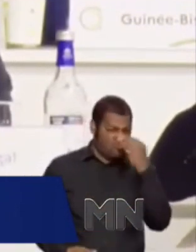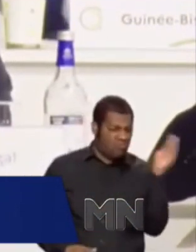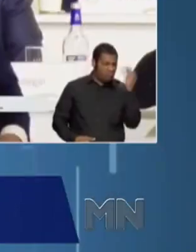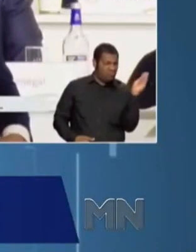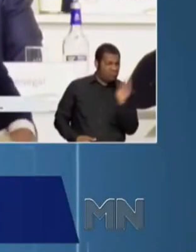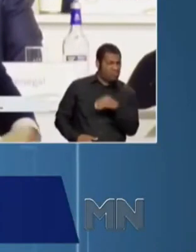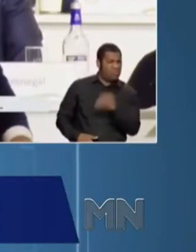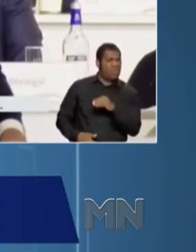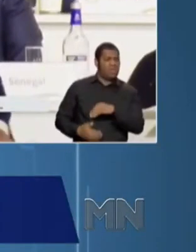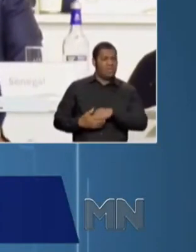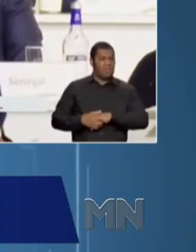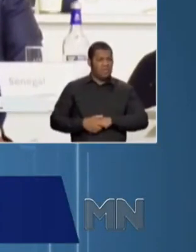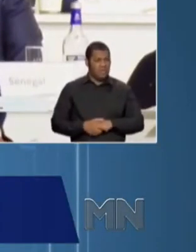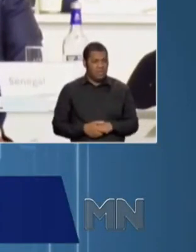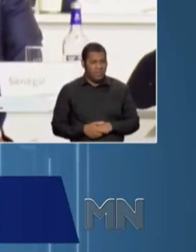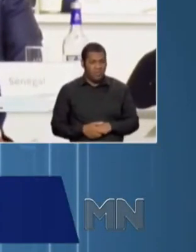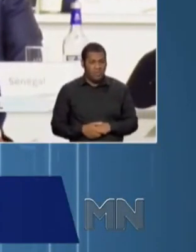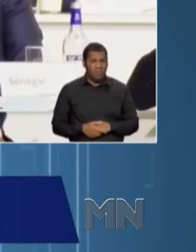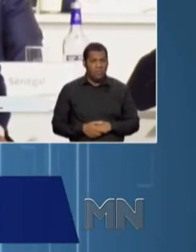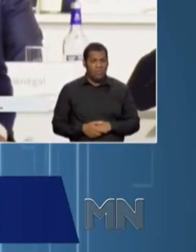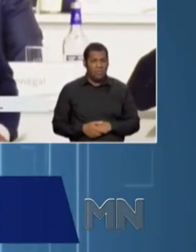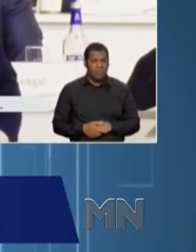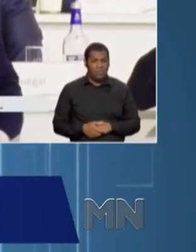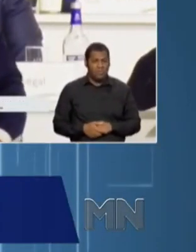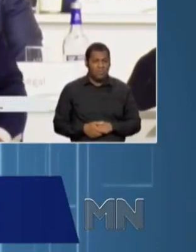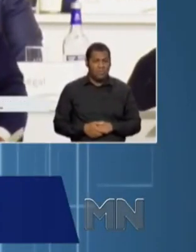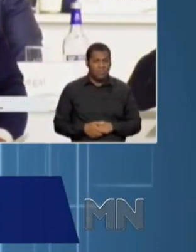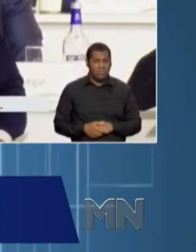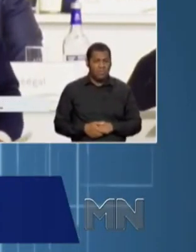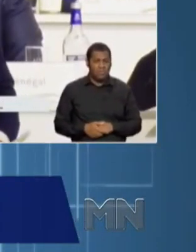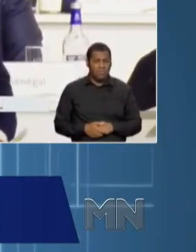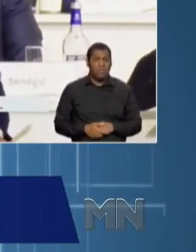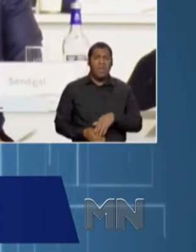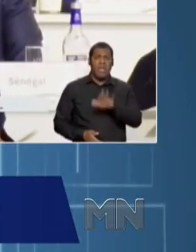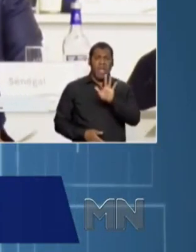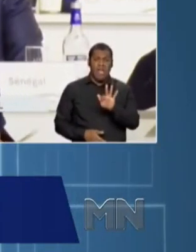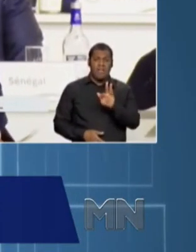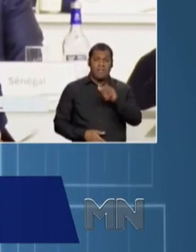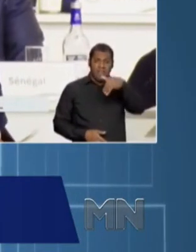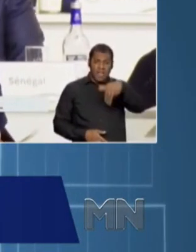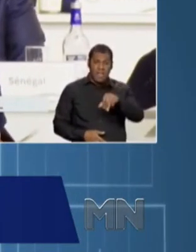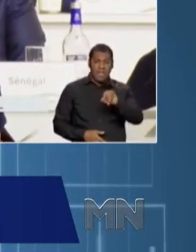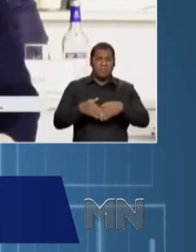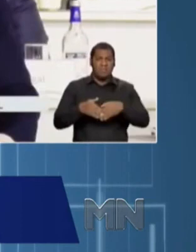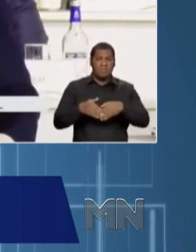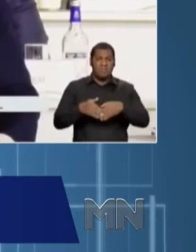climáticas, combater, mas é também prioridade combater a desigualdade.